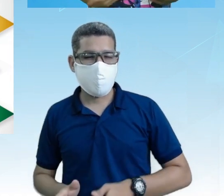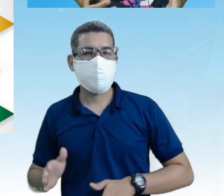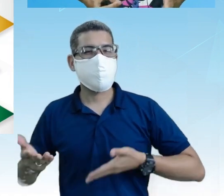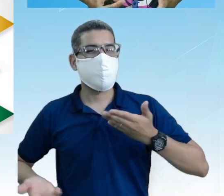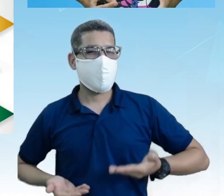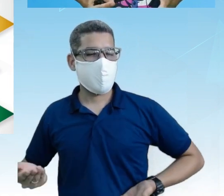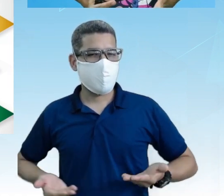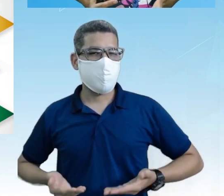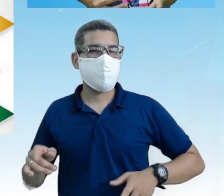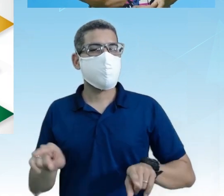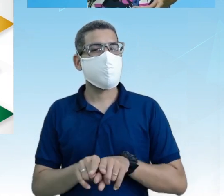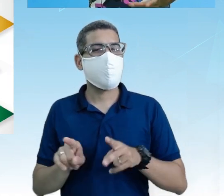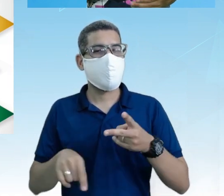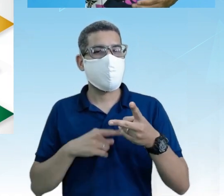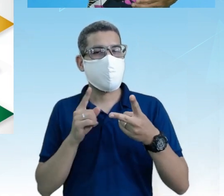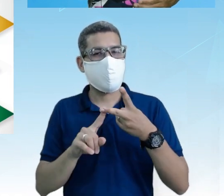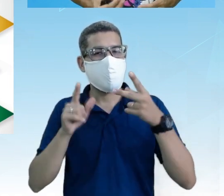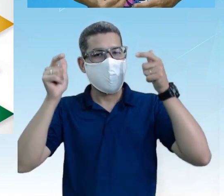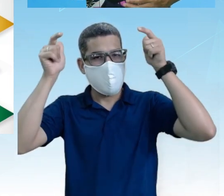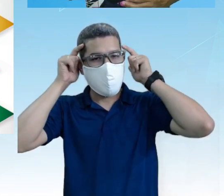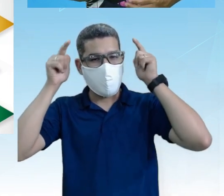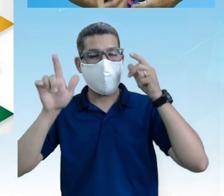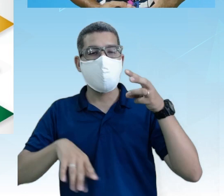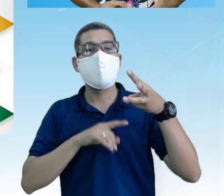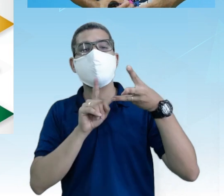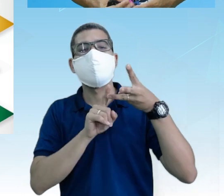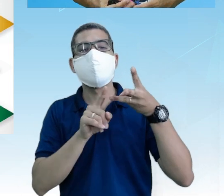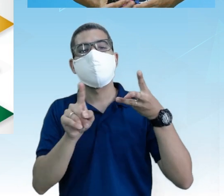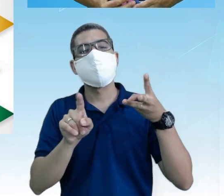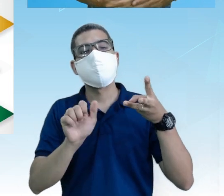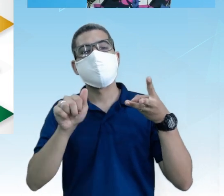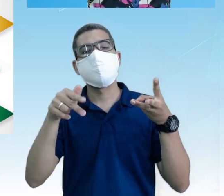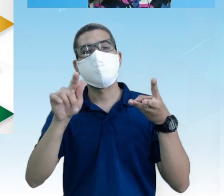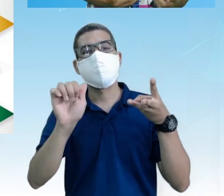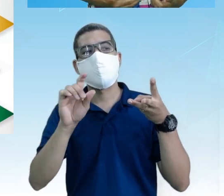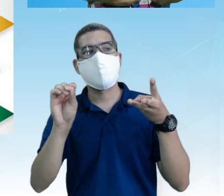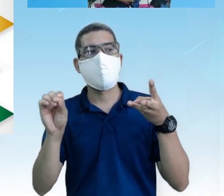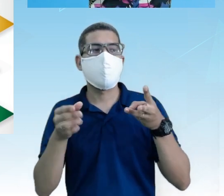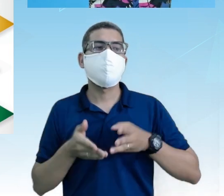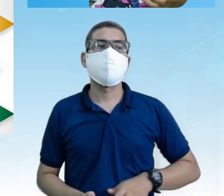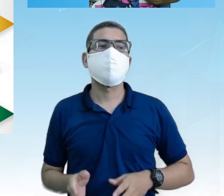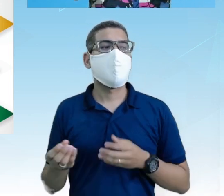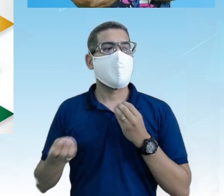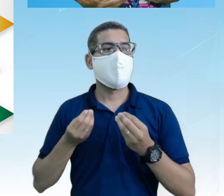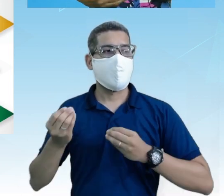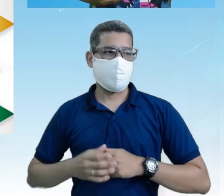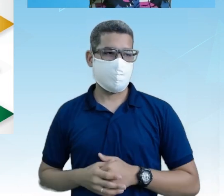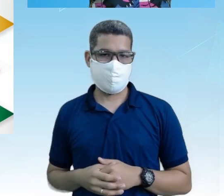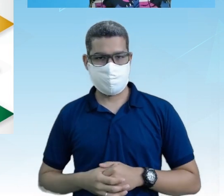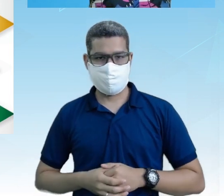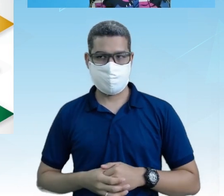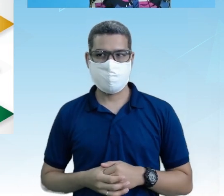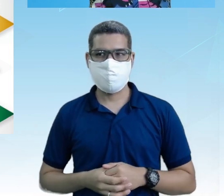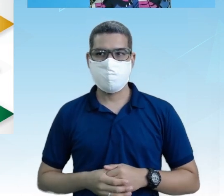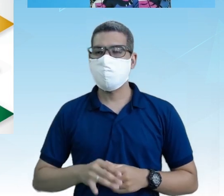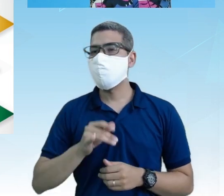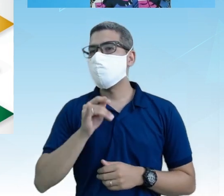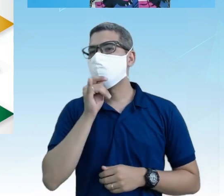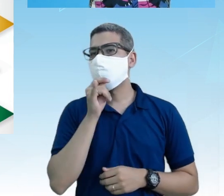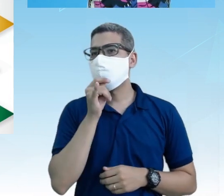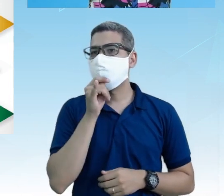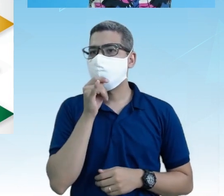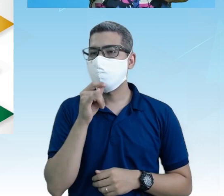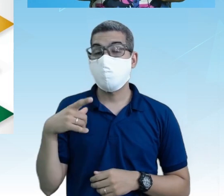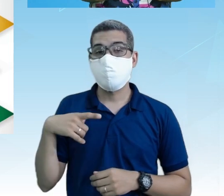os zangões? Como é que vai nascer os zangões? O zangão, quando ele está ali em